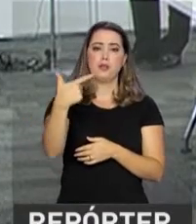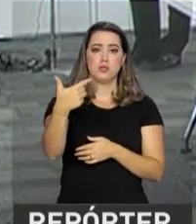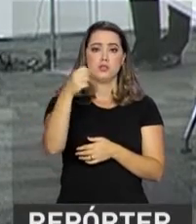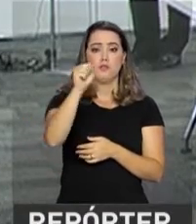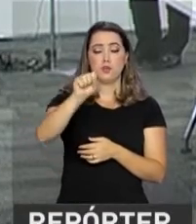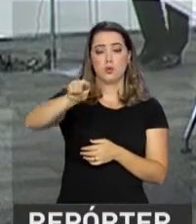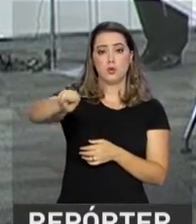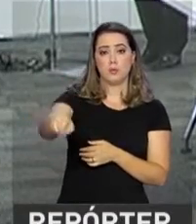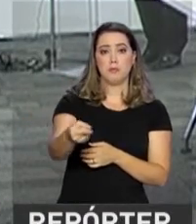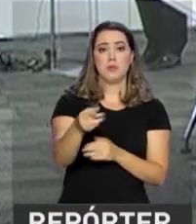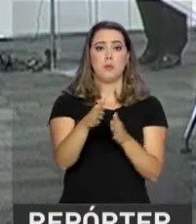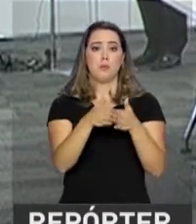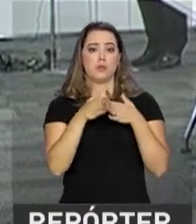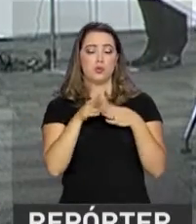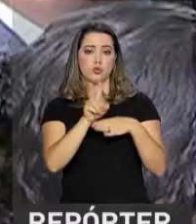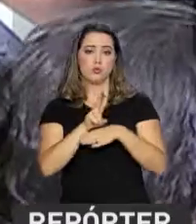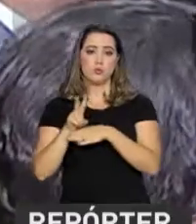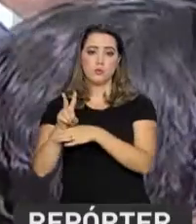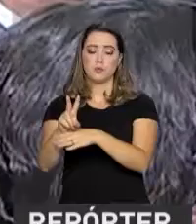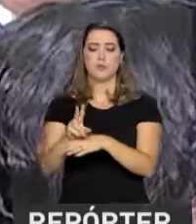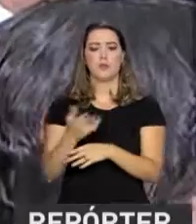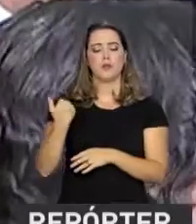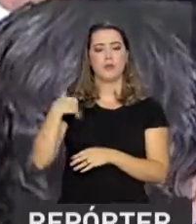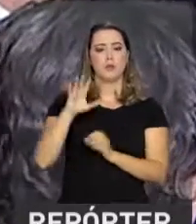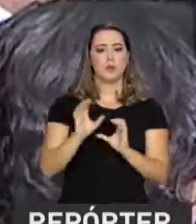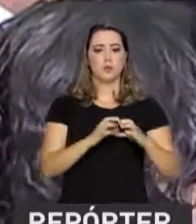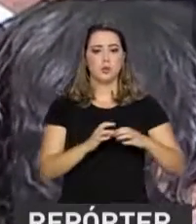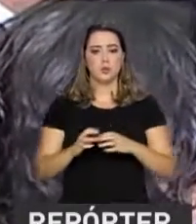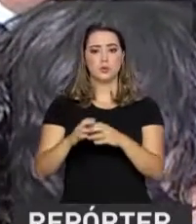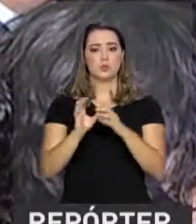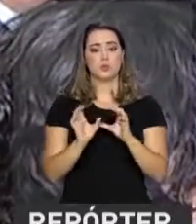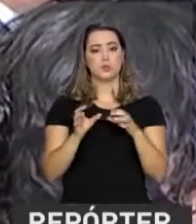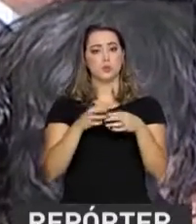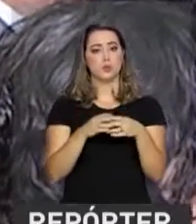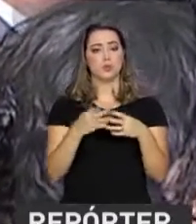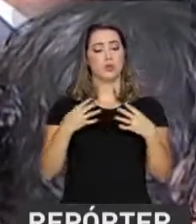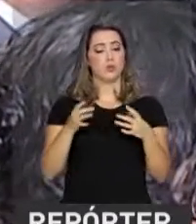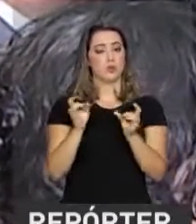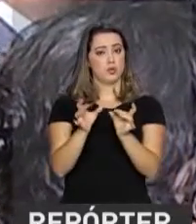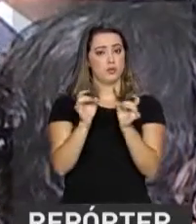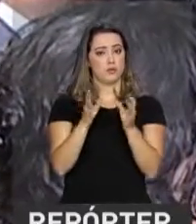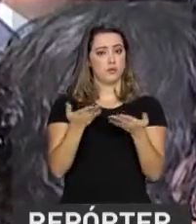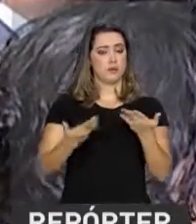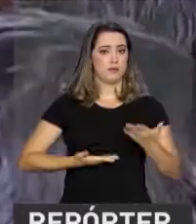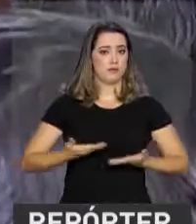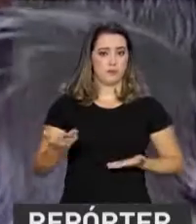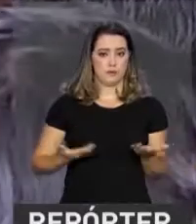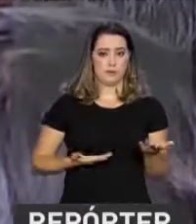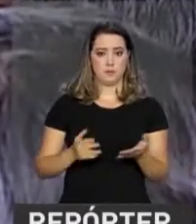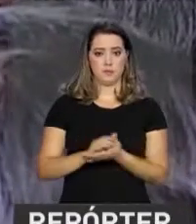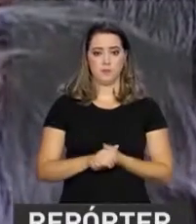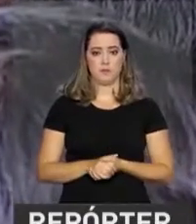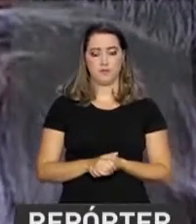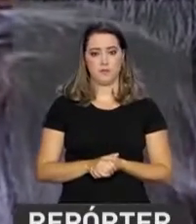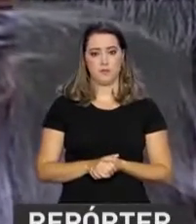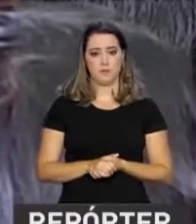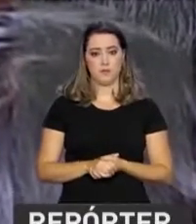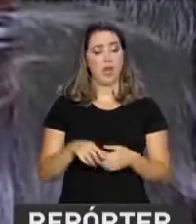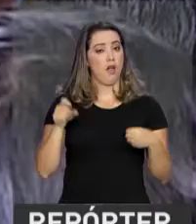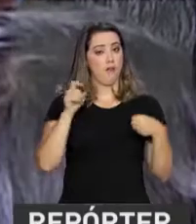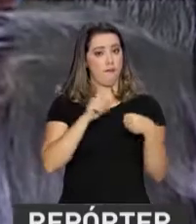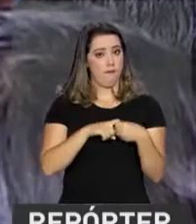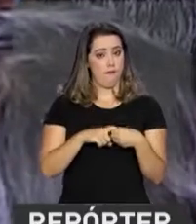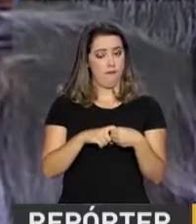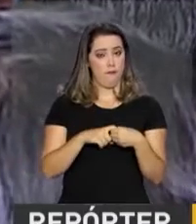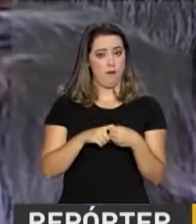mil solicitações de financiamento a maioria no setor de comércio e serviços o retorno do crédito e